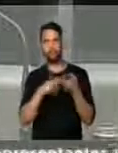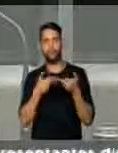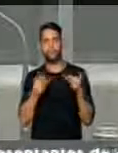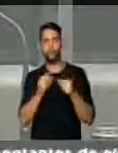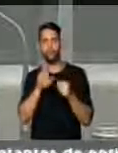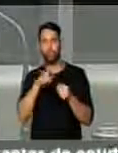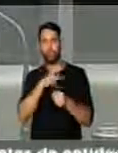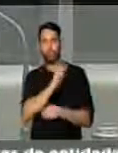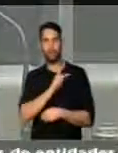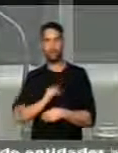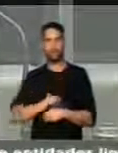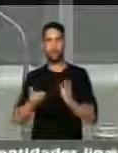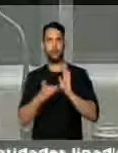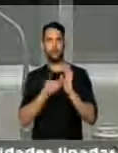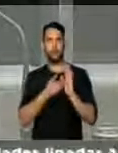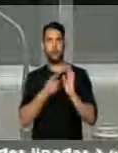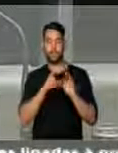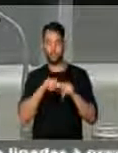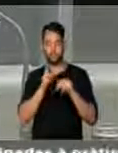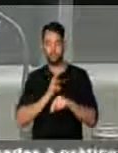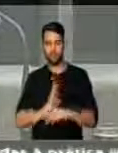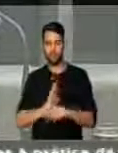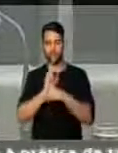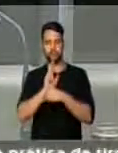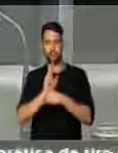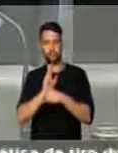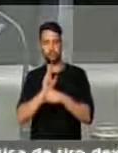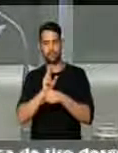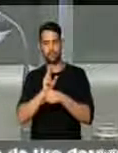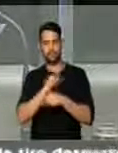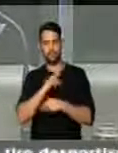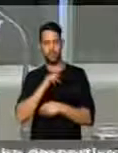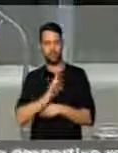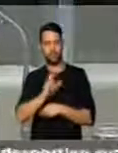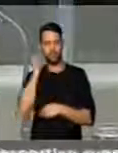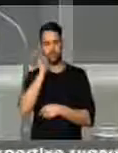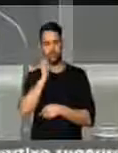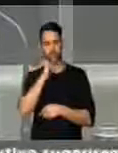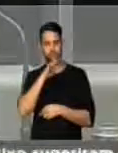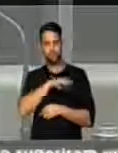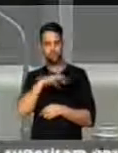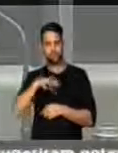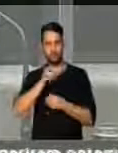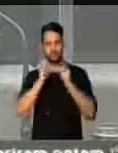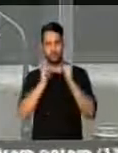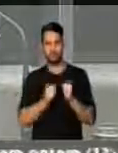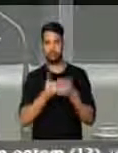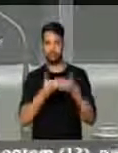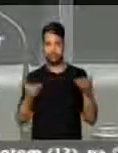Isso se deve à subrepresentação feminina nos espaços de poder,